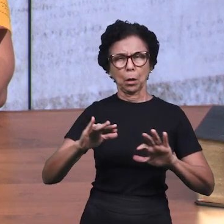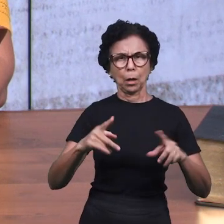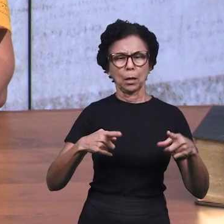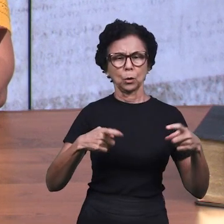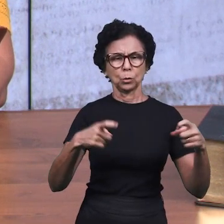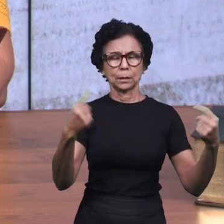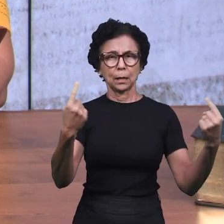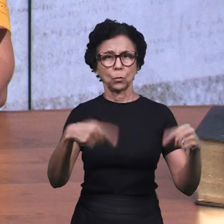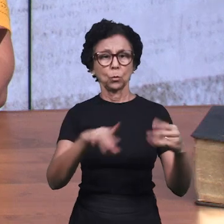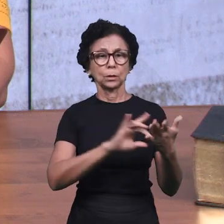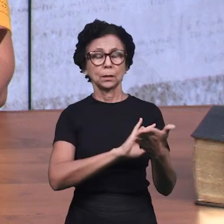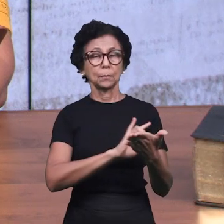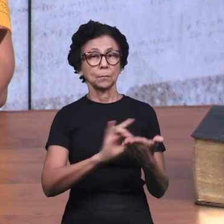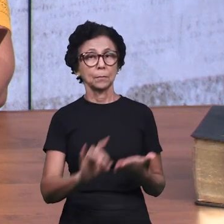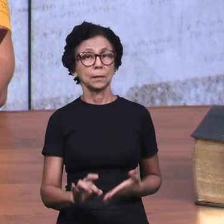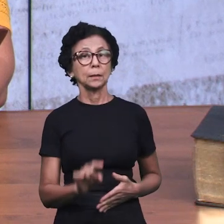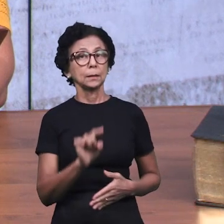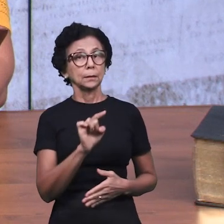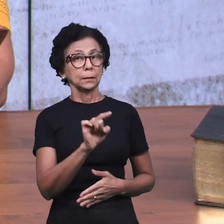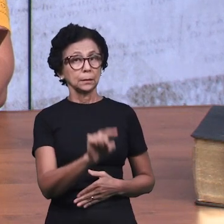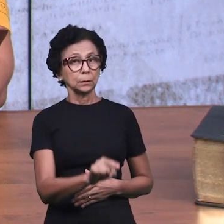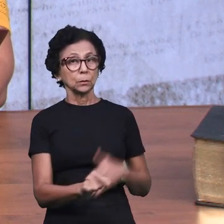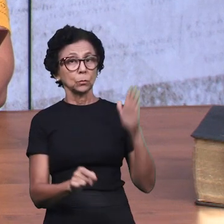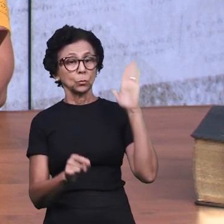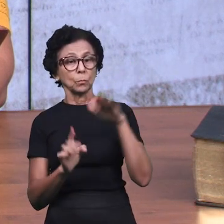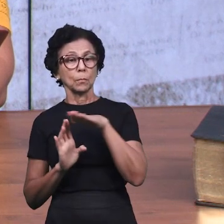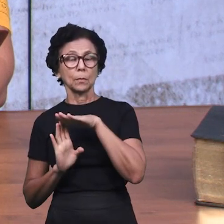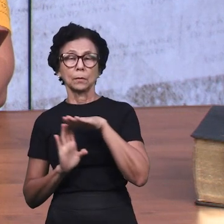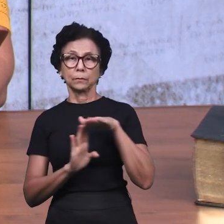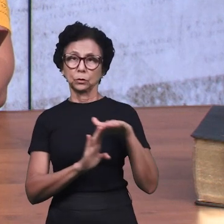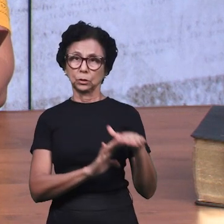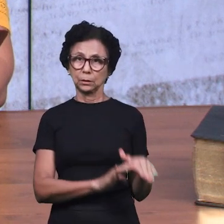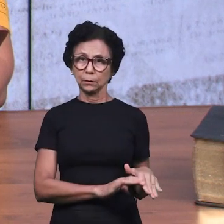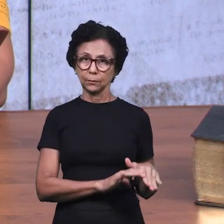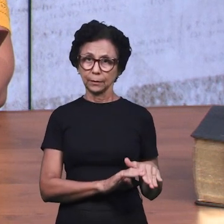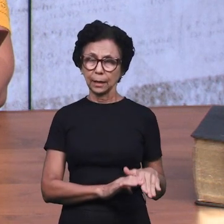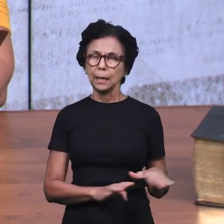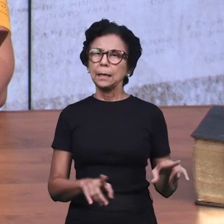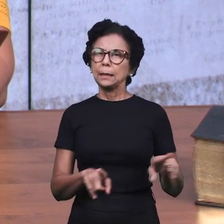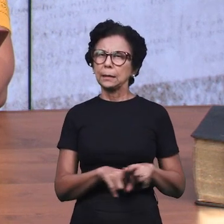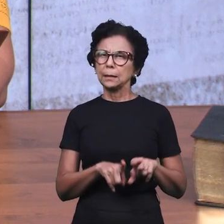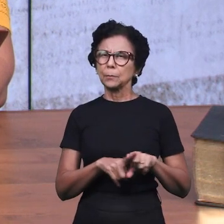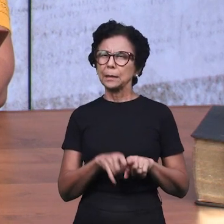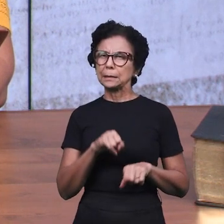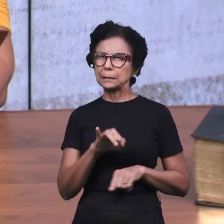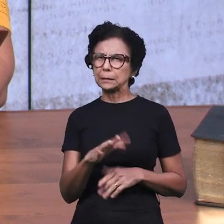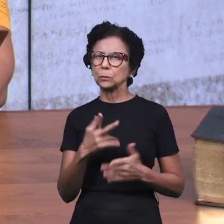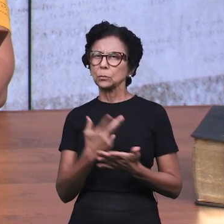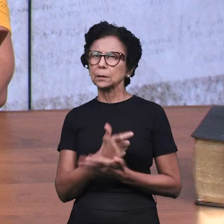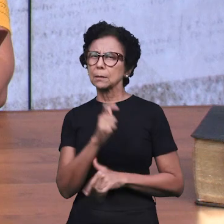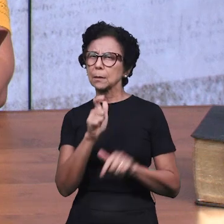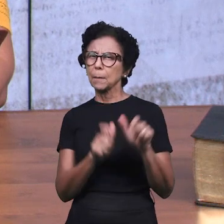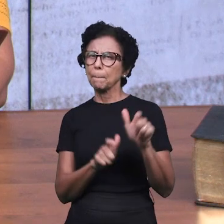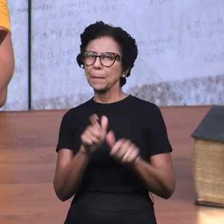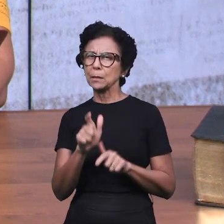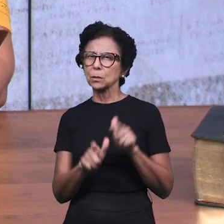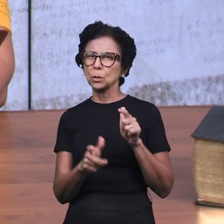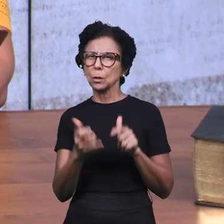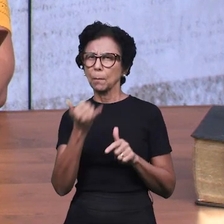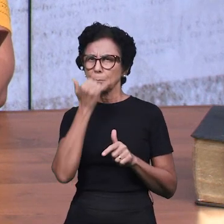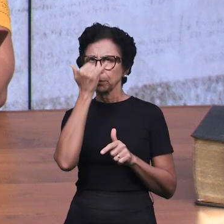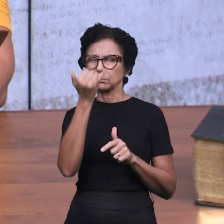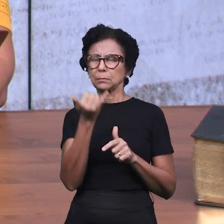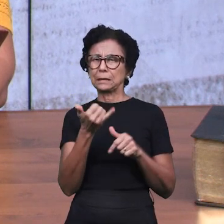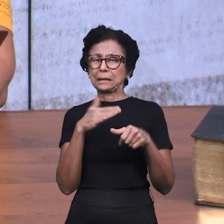te guardarás de toda coisa má. Quando entre ti houver alguém que por algum acidente de